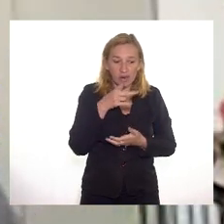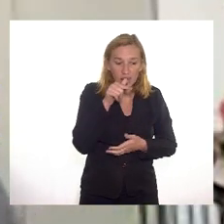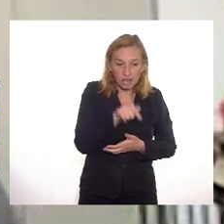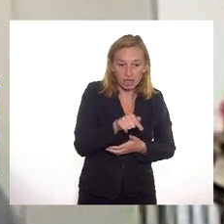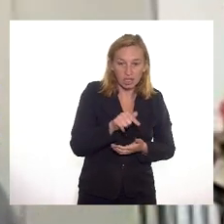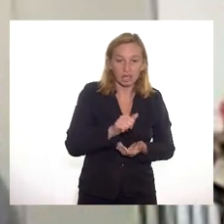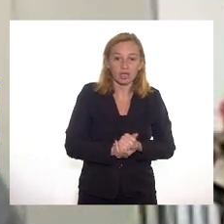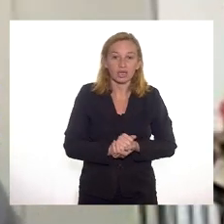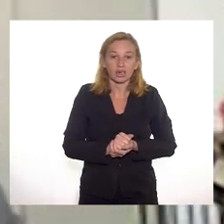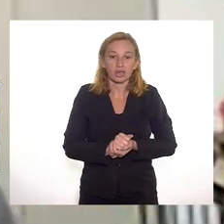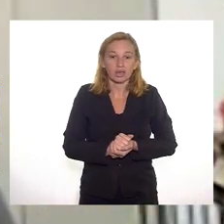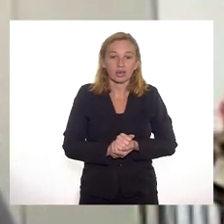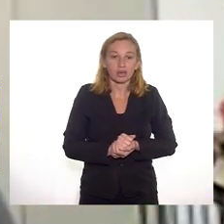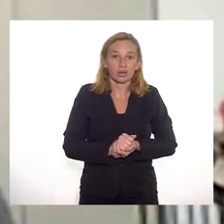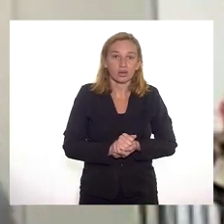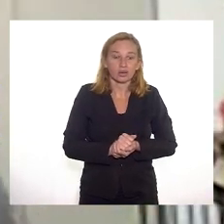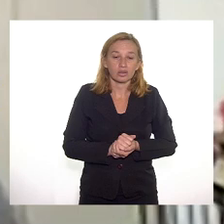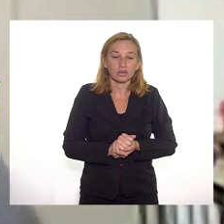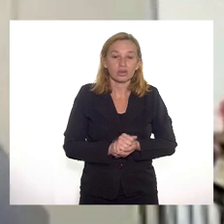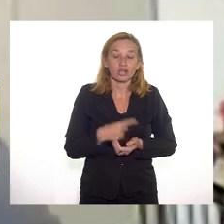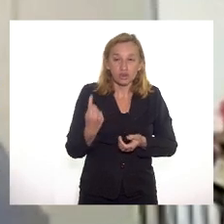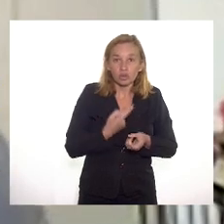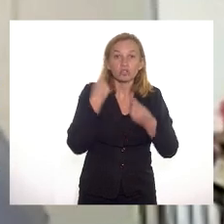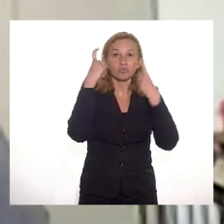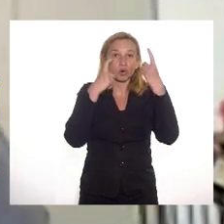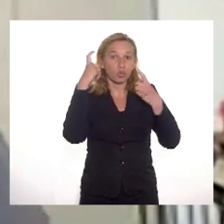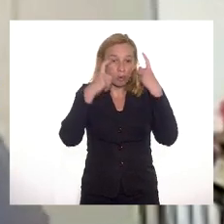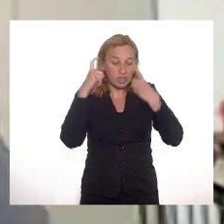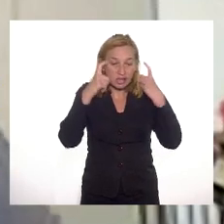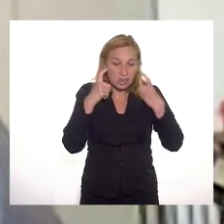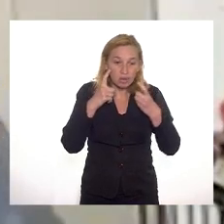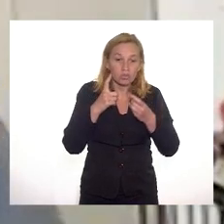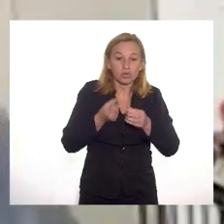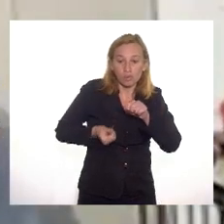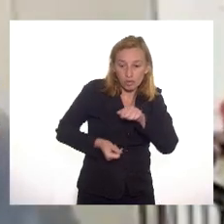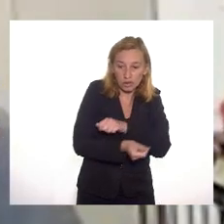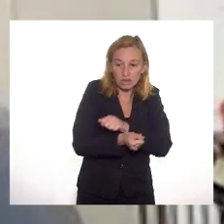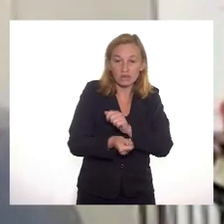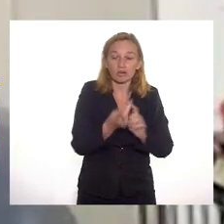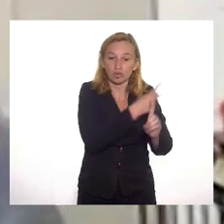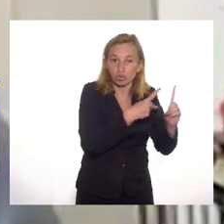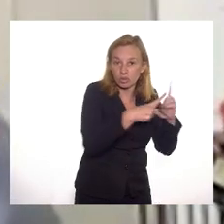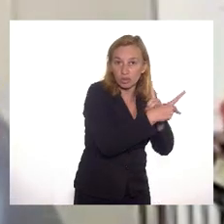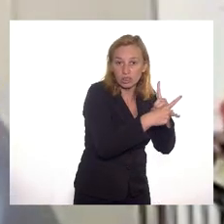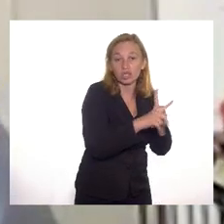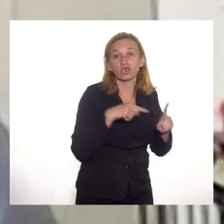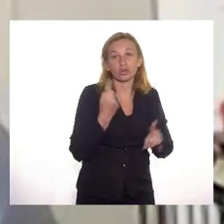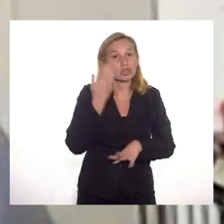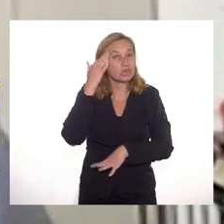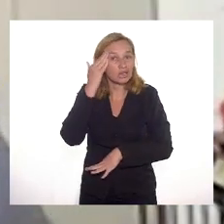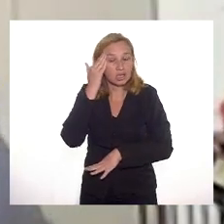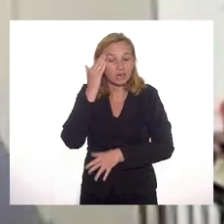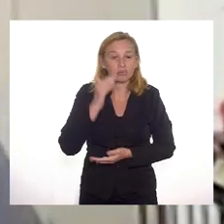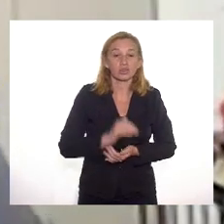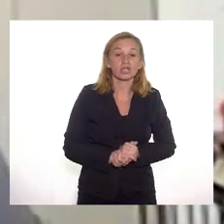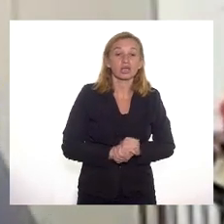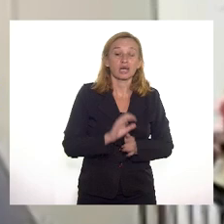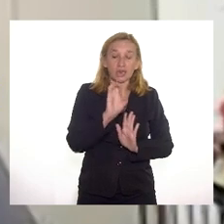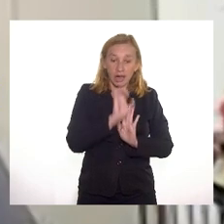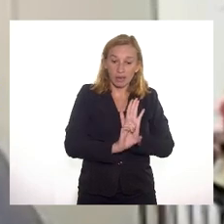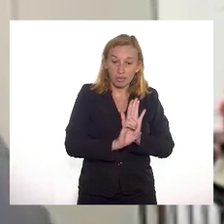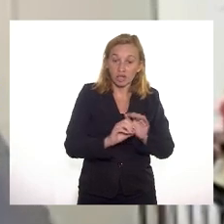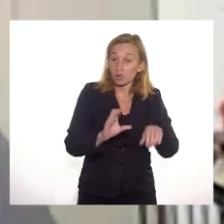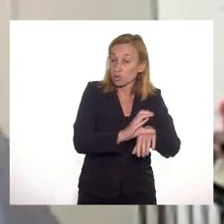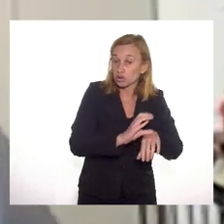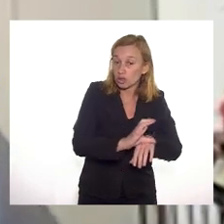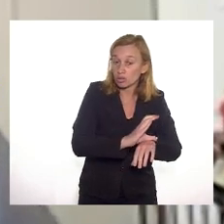um lado, né, essa nossa preocupação com o financiamento do Rio Previdência, que a gente entende que a emenda constitucional